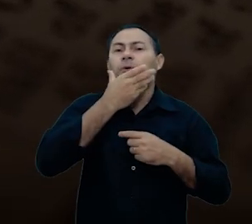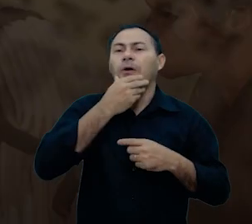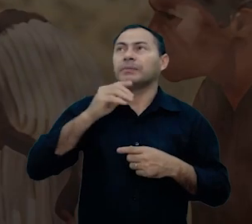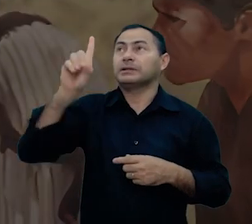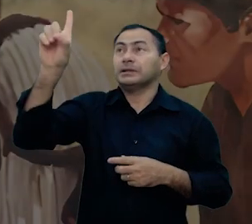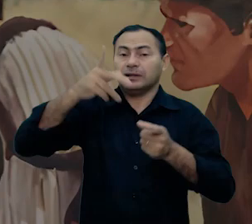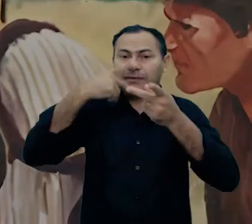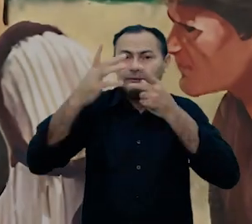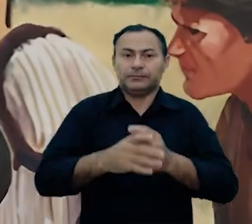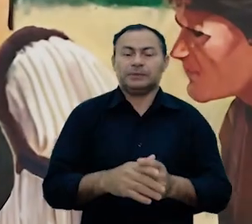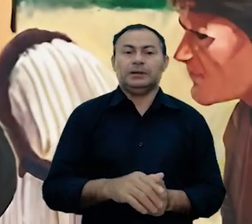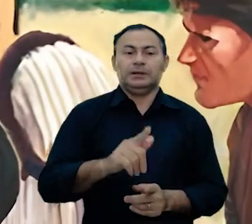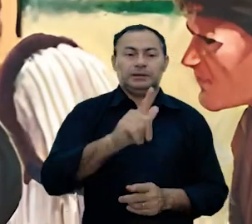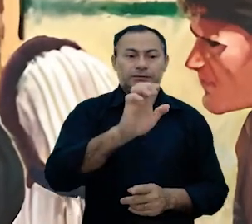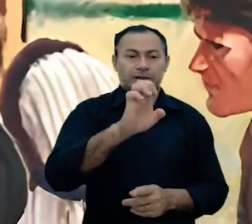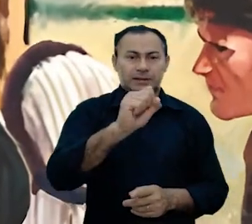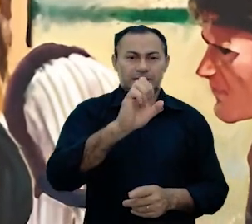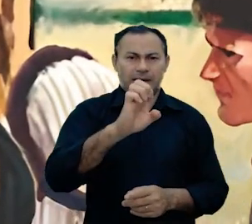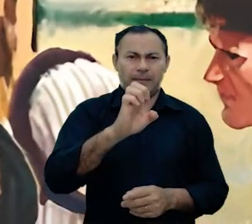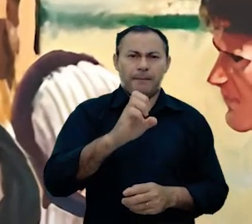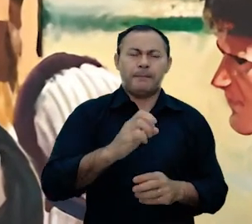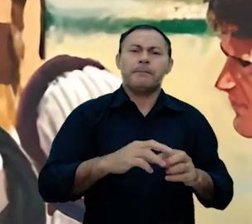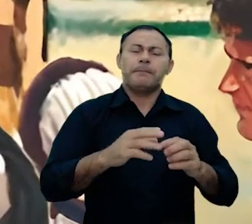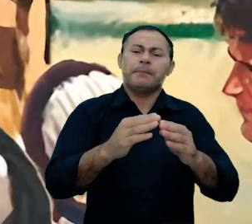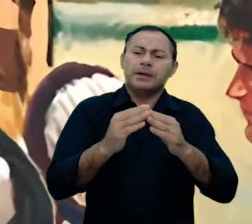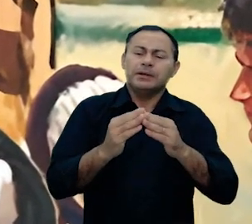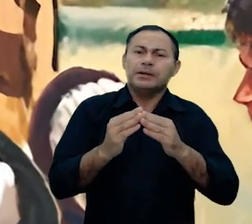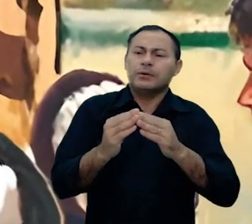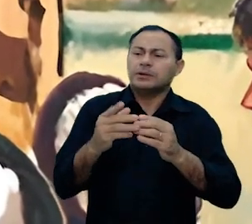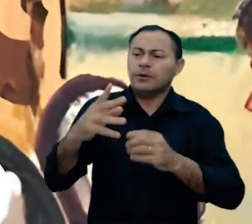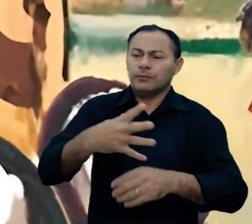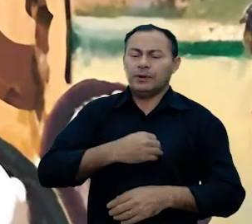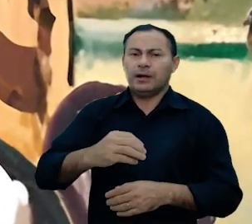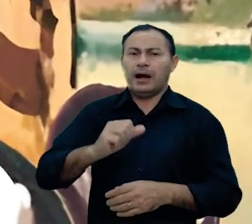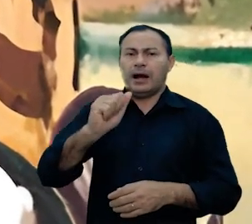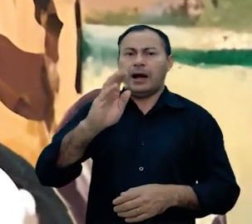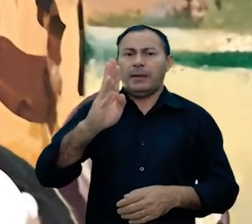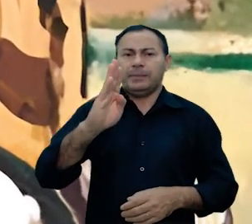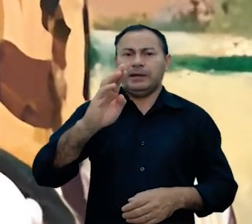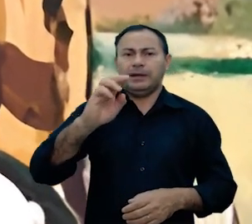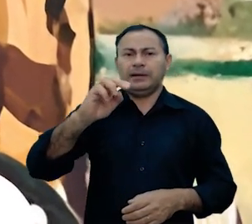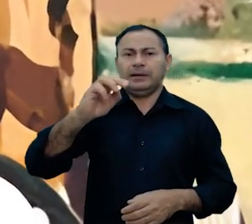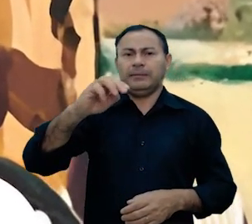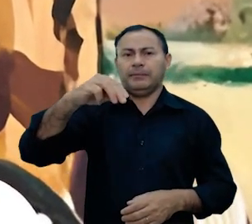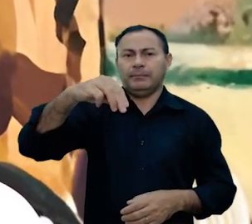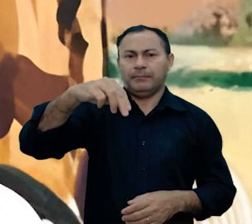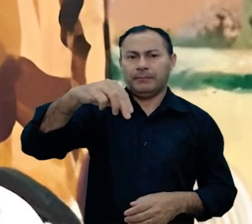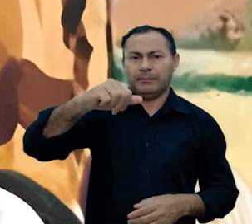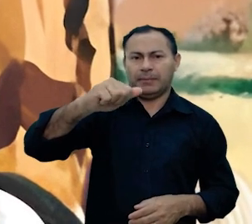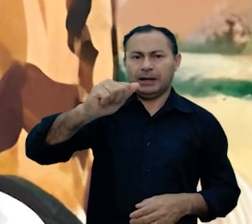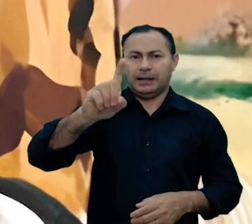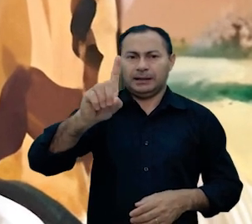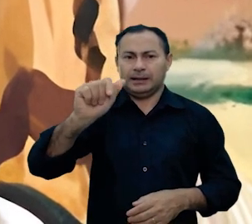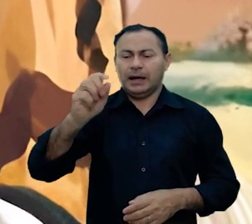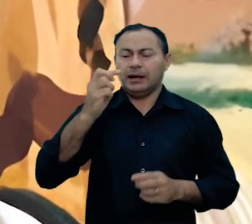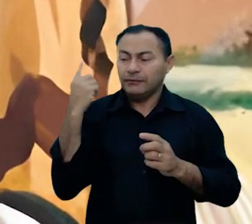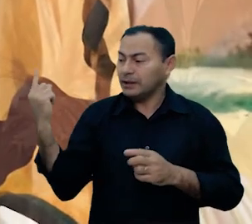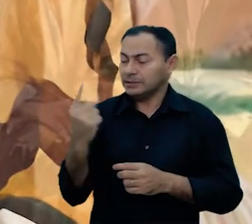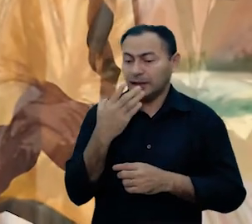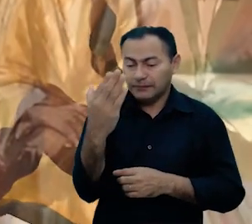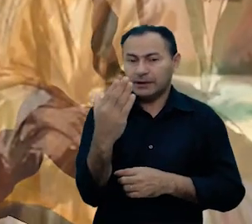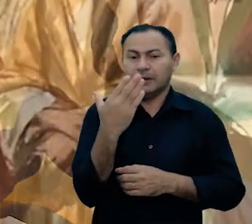A seguir, Jessé pediu que seu filho Abinadab viesse à frente e andasse diante de